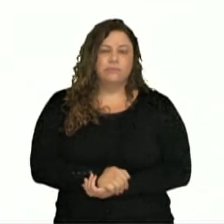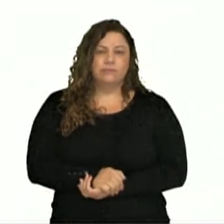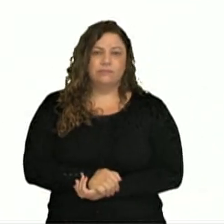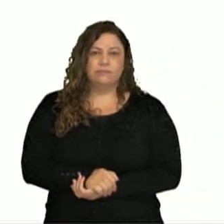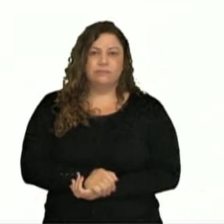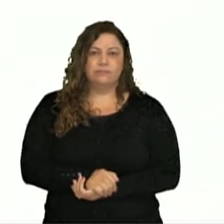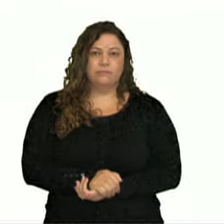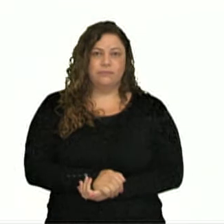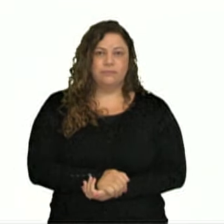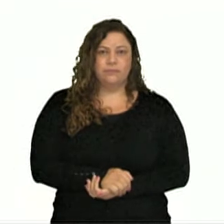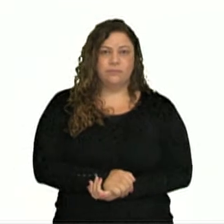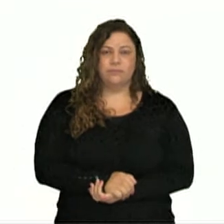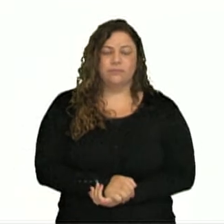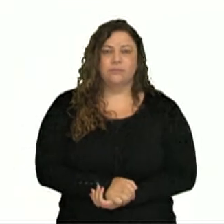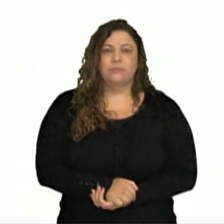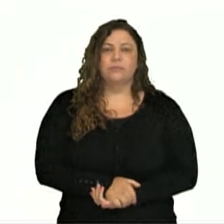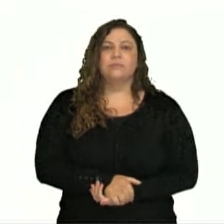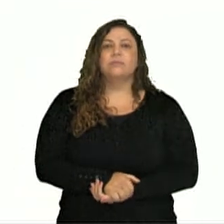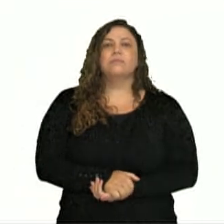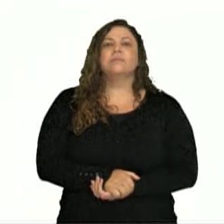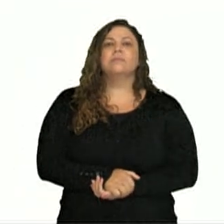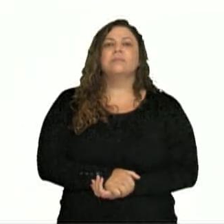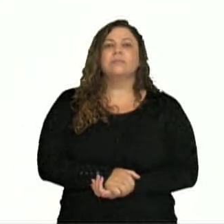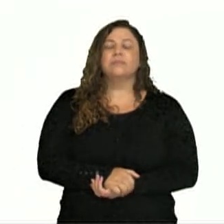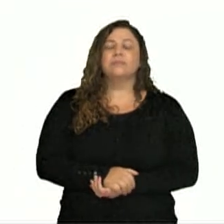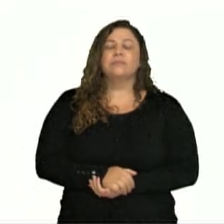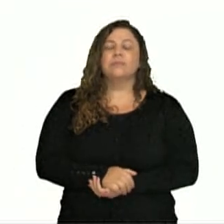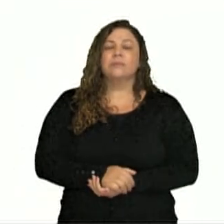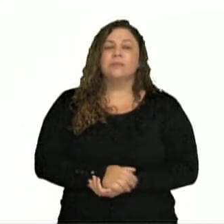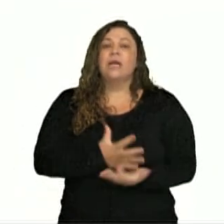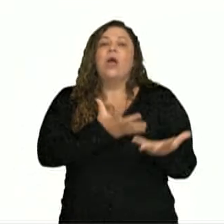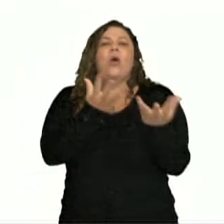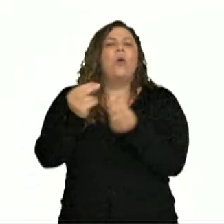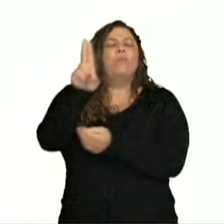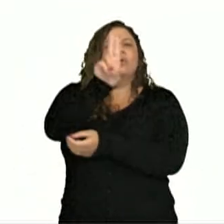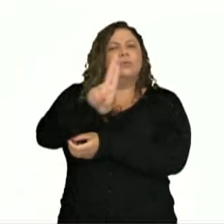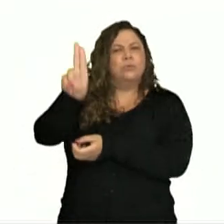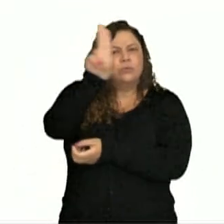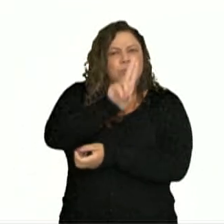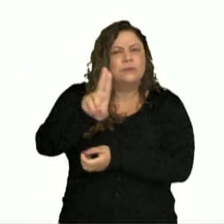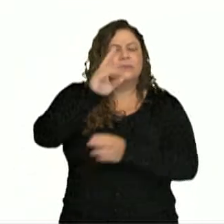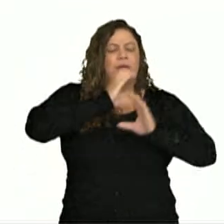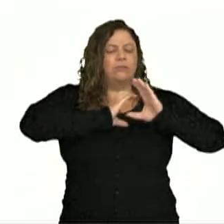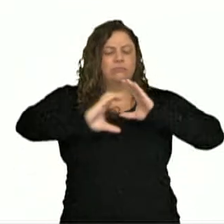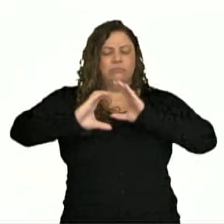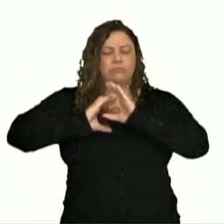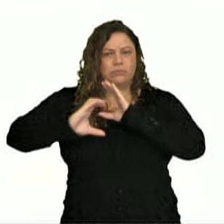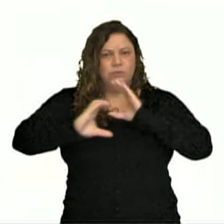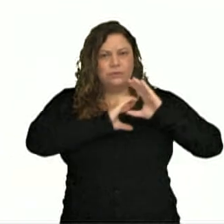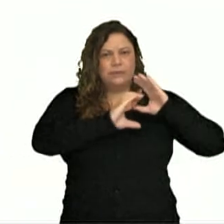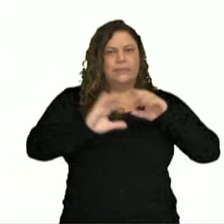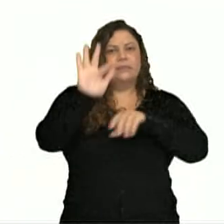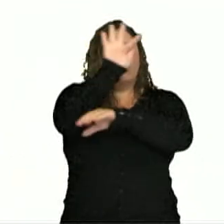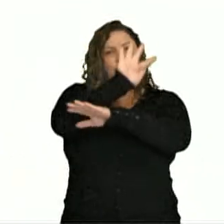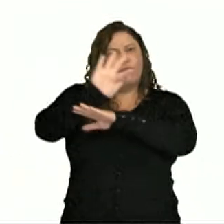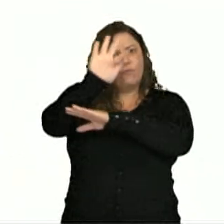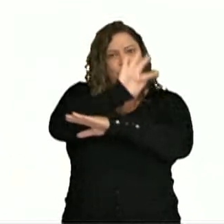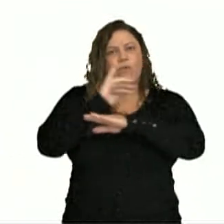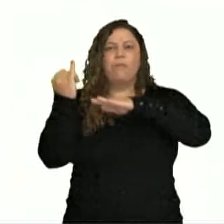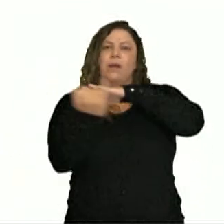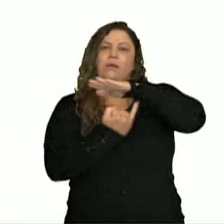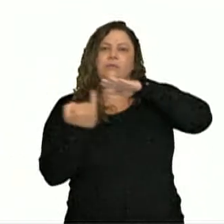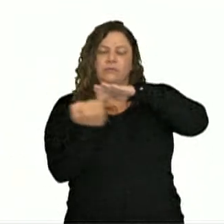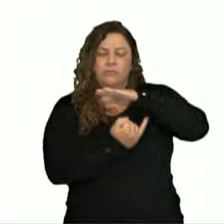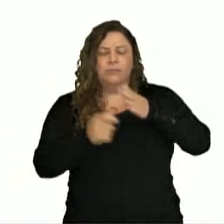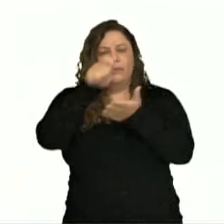muito abundante em la comunicação. Então, muito utilizado na comunicação formal, informal, na escrita,